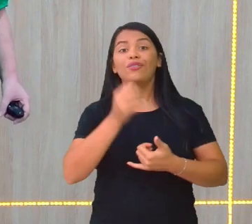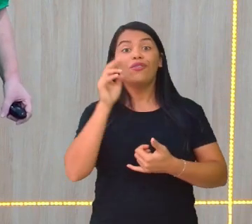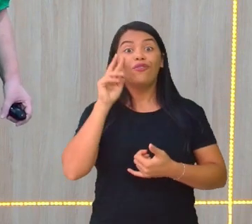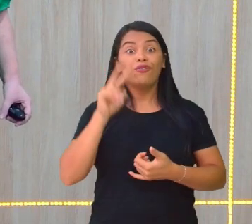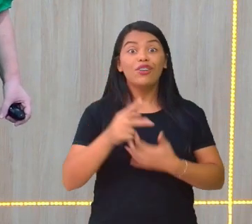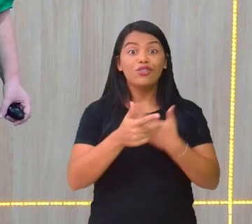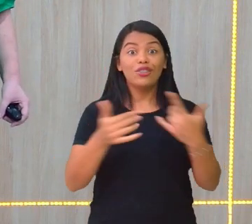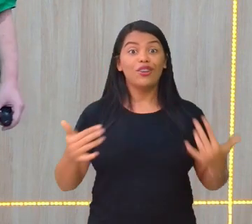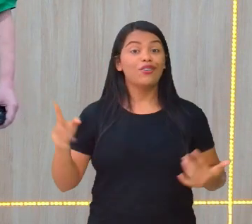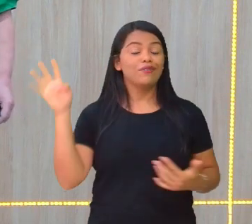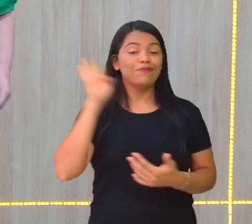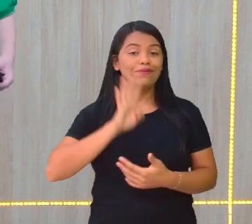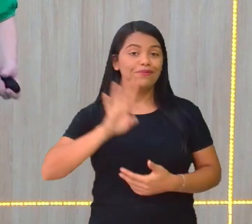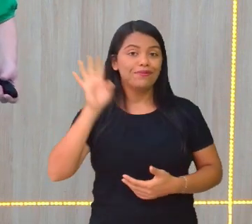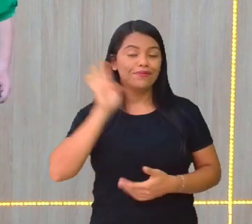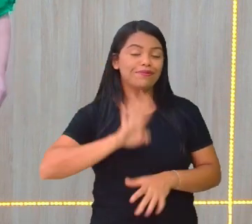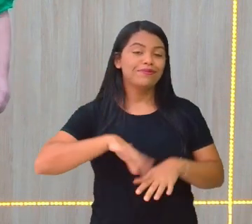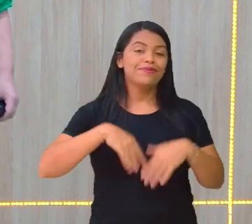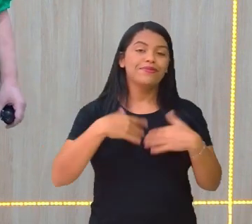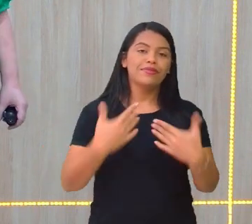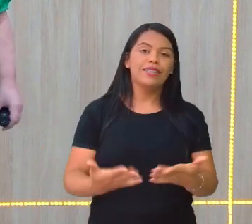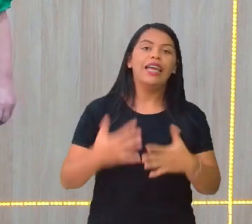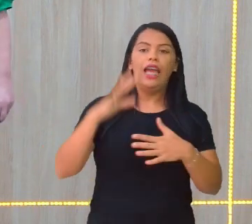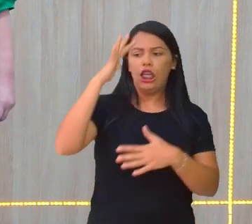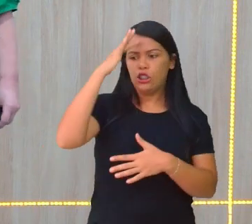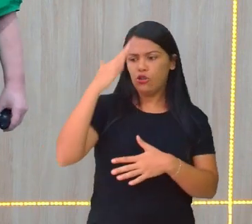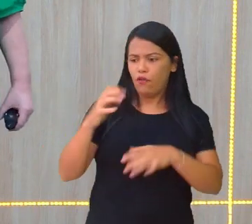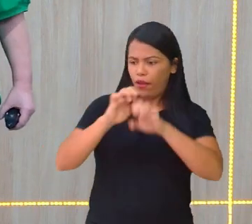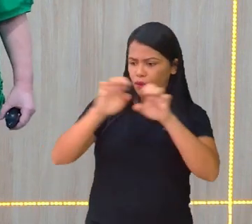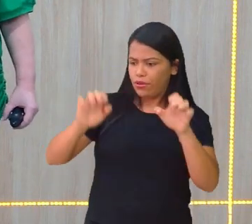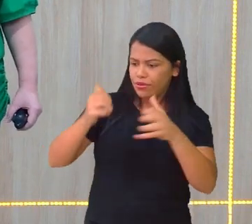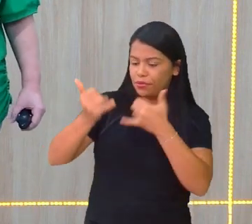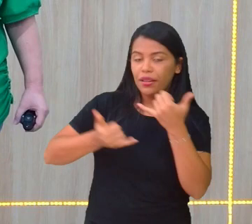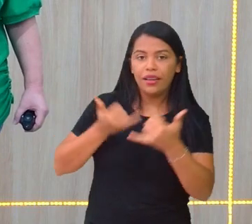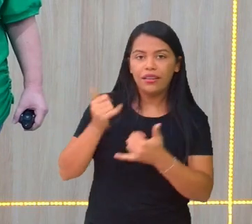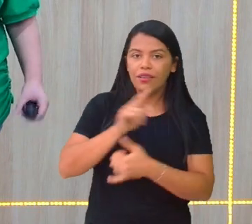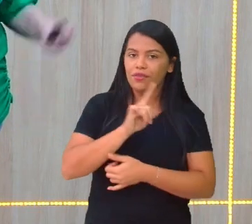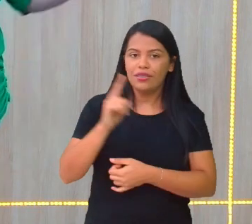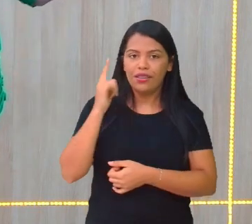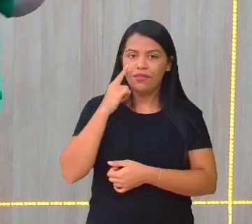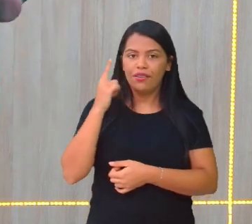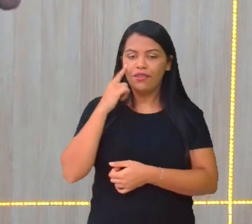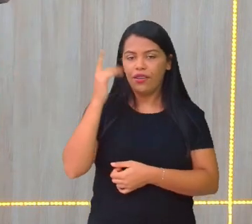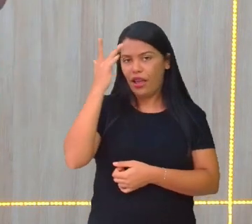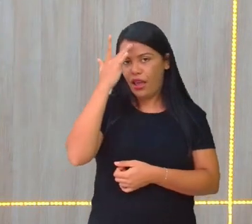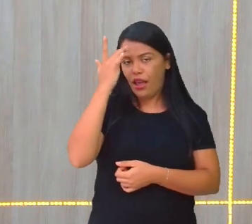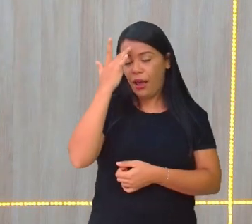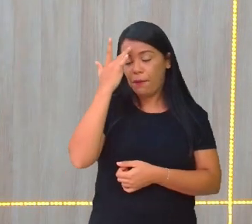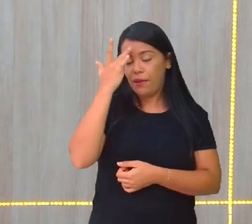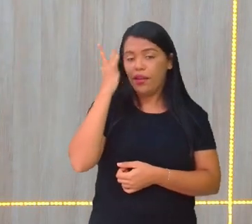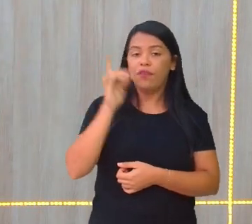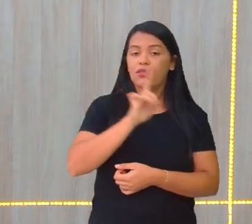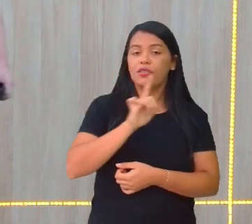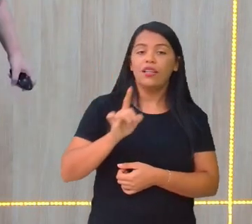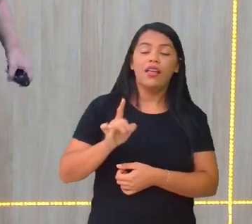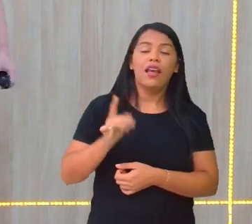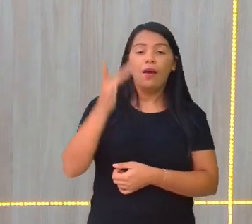brincar? Resolver a equação é brincadeira? Vocês vão ver. Amanhã vocês me dizem, manda mensagem